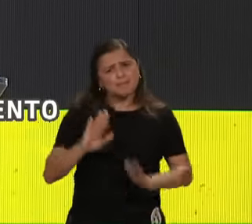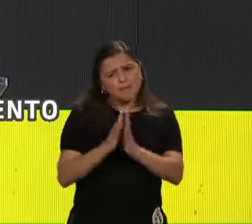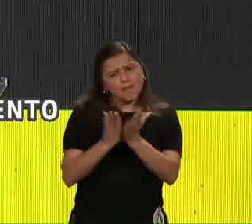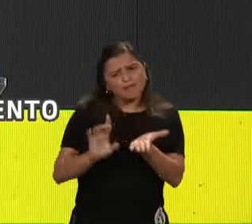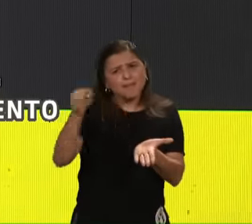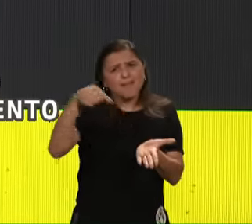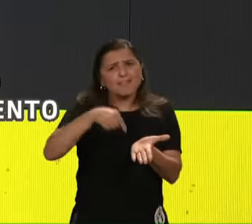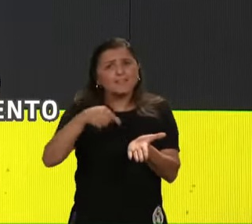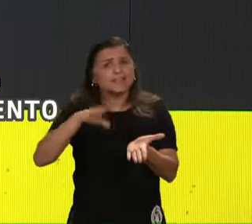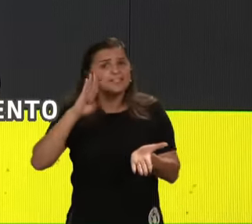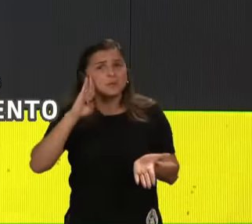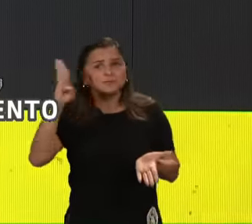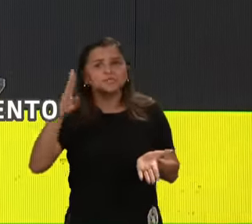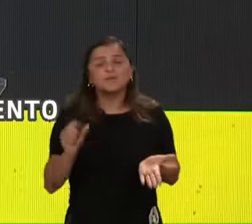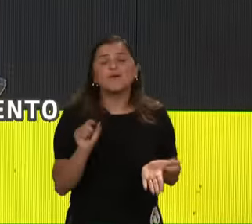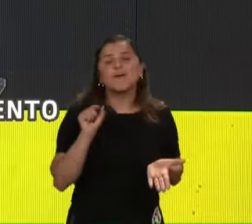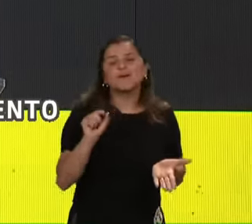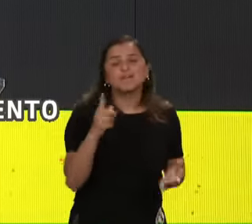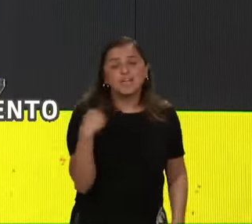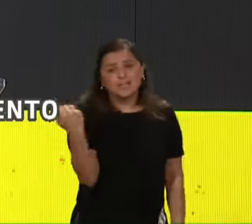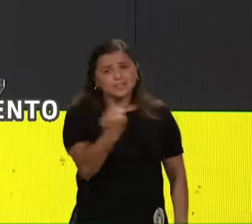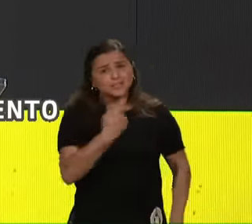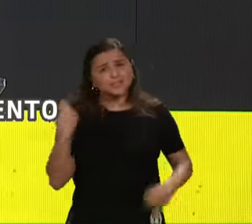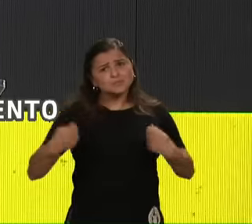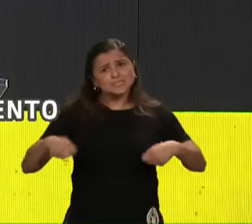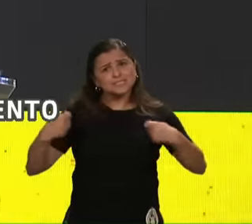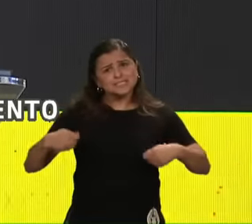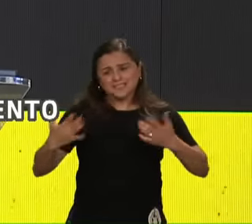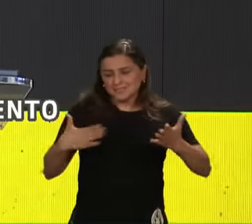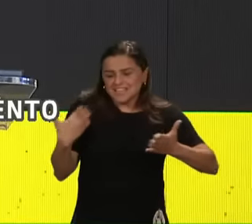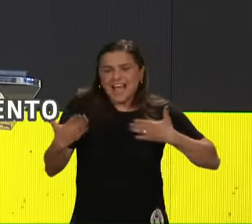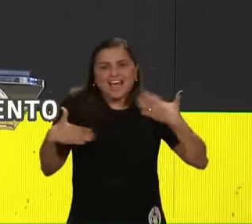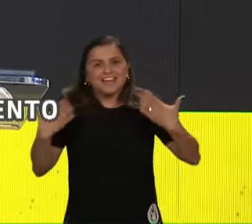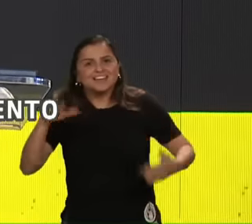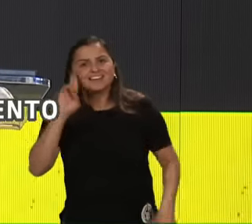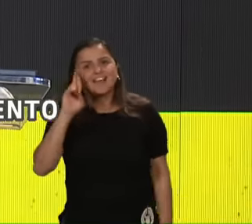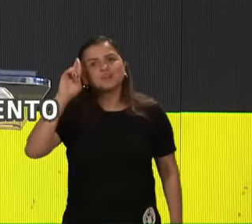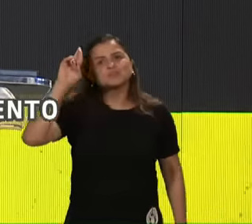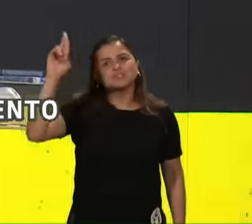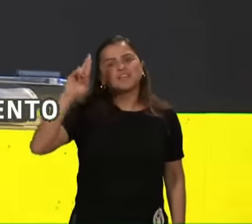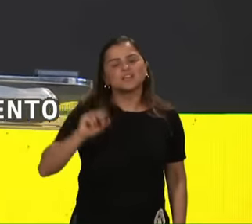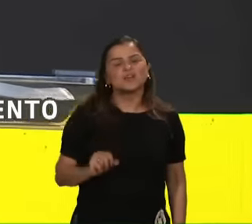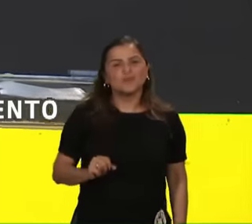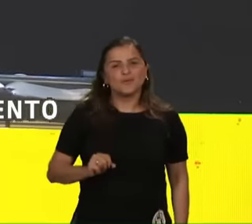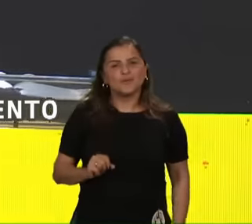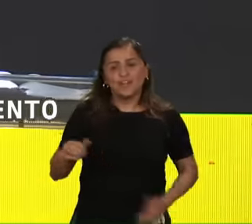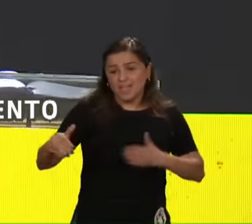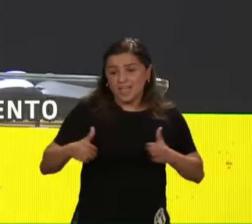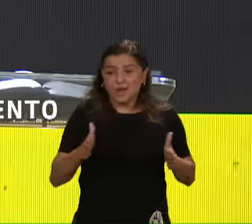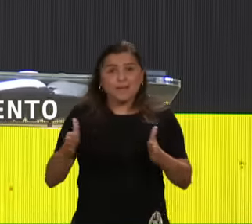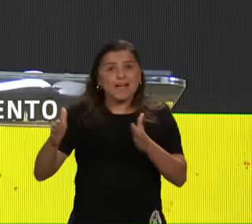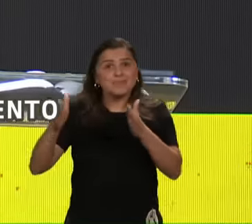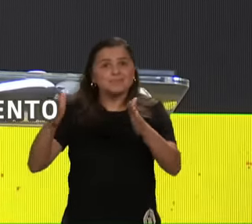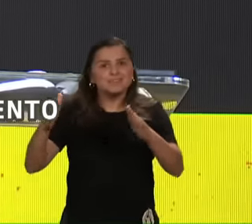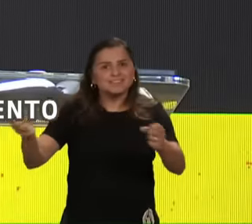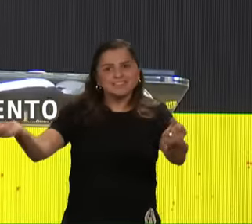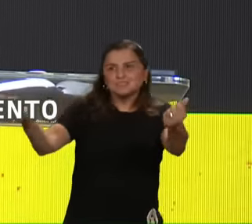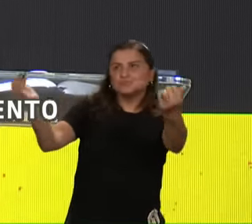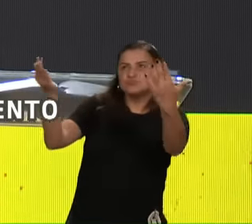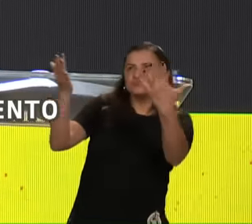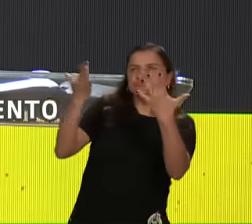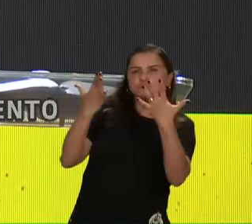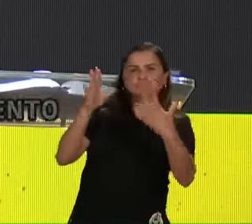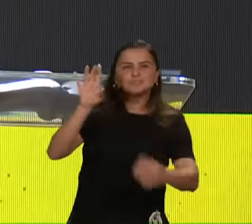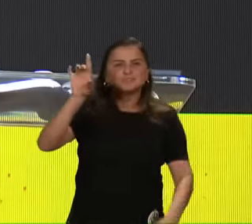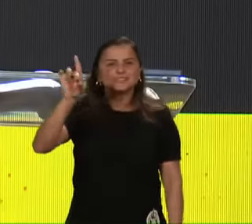Deus. Agradar o Senhor é o caminho das bênçãos de Deus.